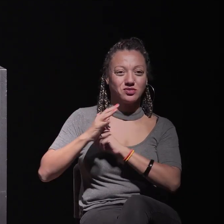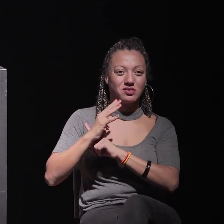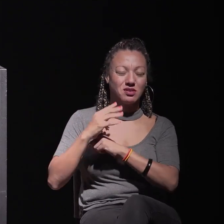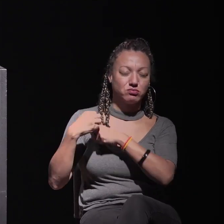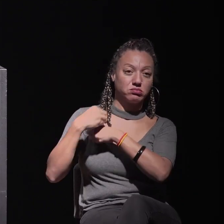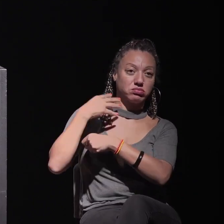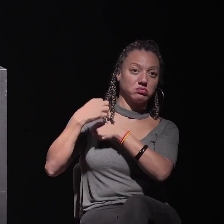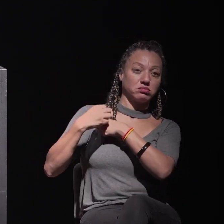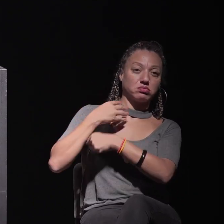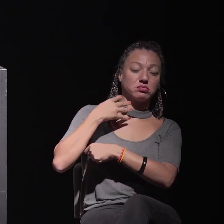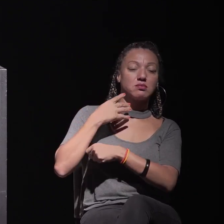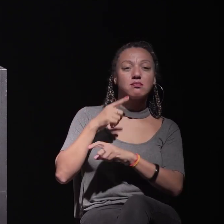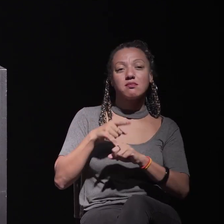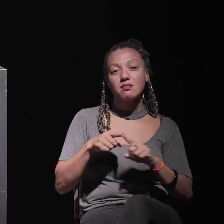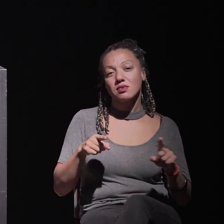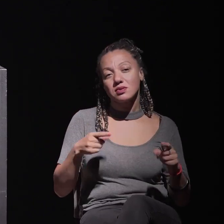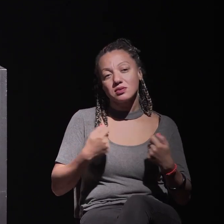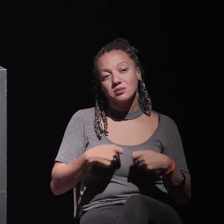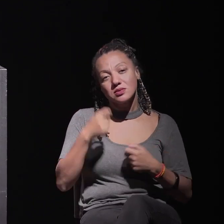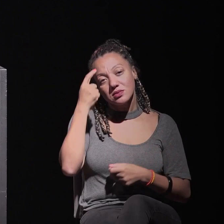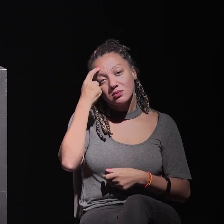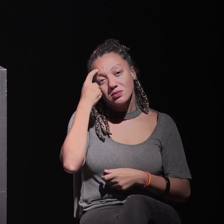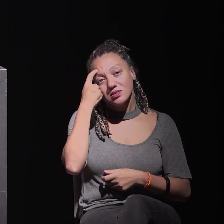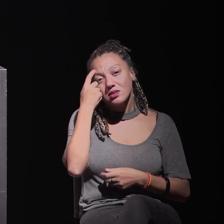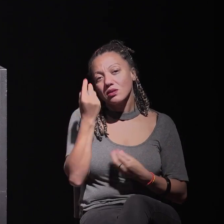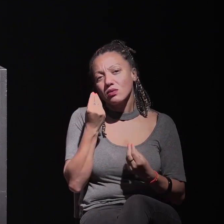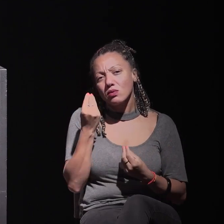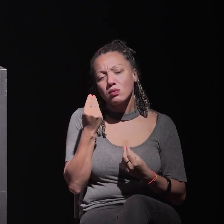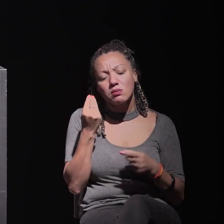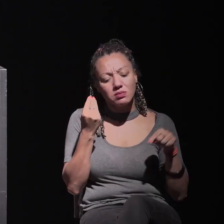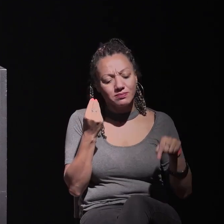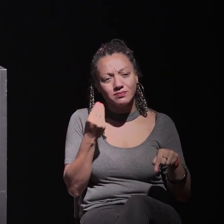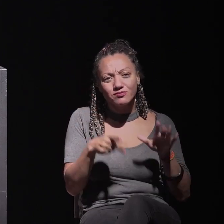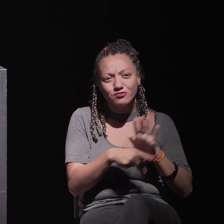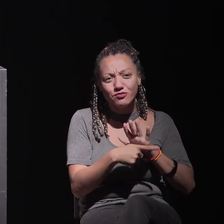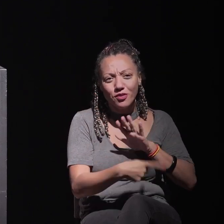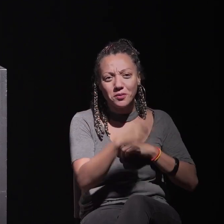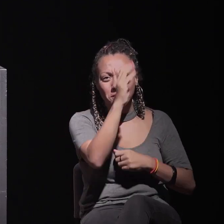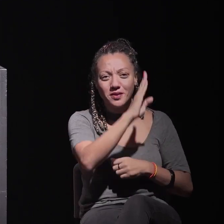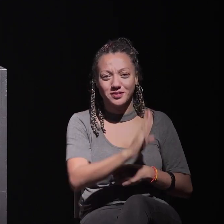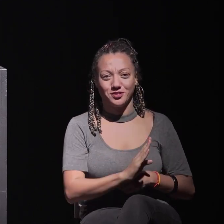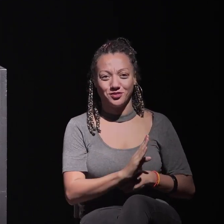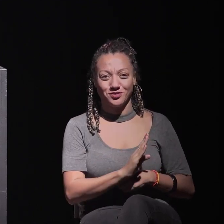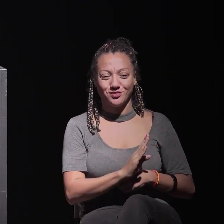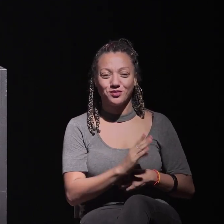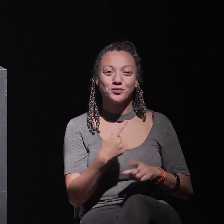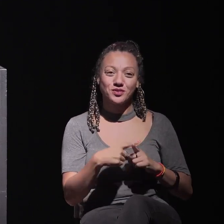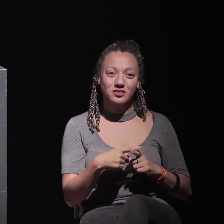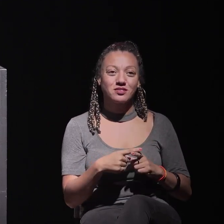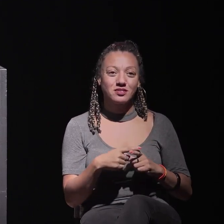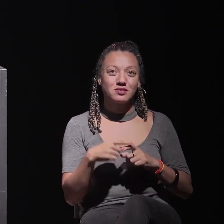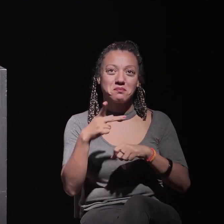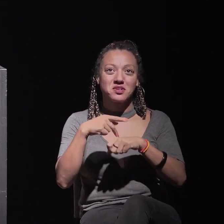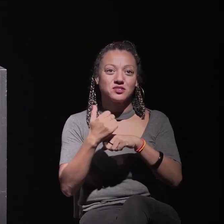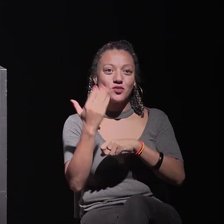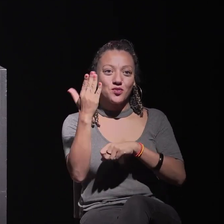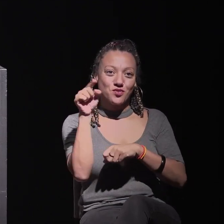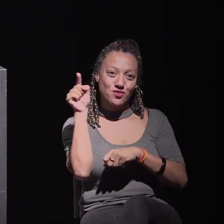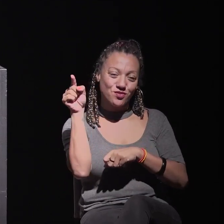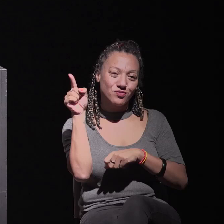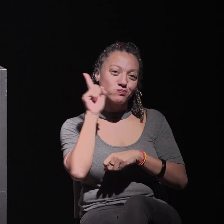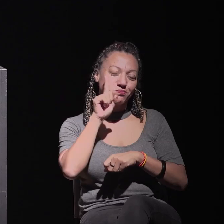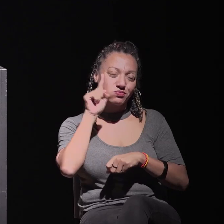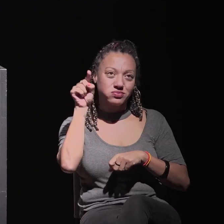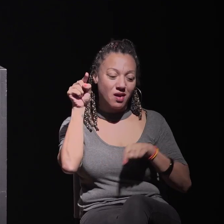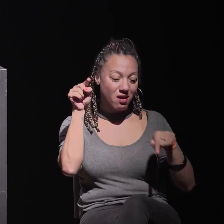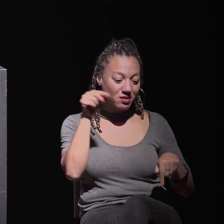precisa pensar especificamente como o Brasil. Eu acho que o desafio para nós que estamos hoje